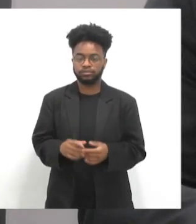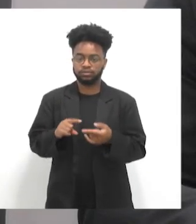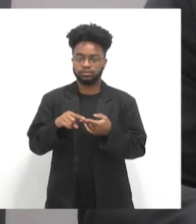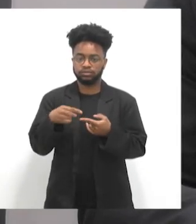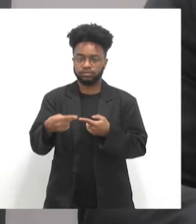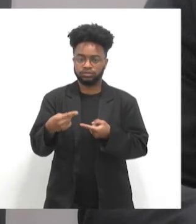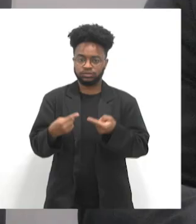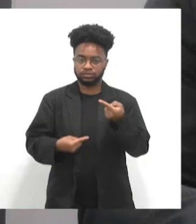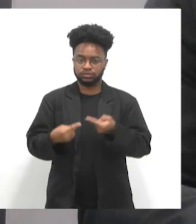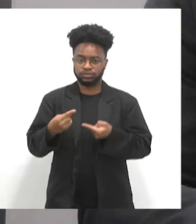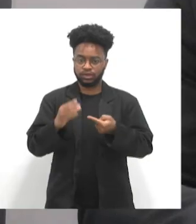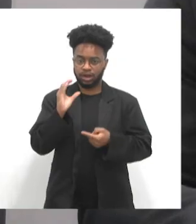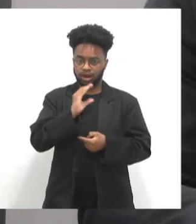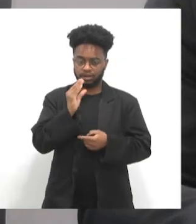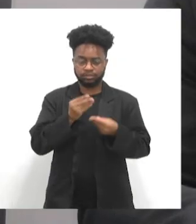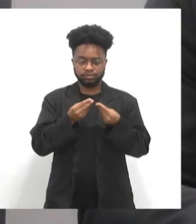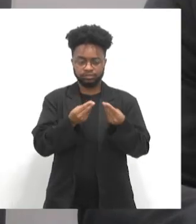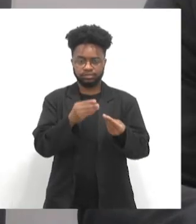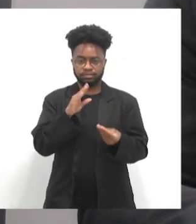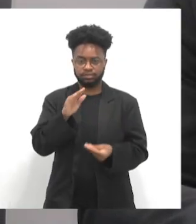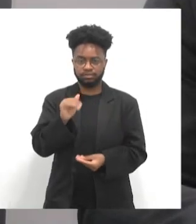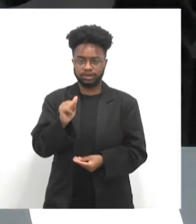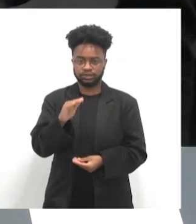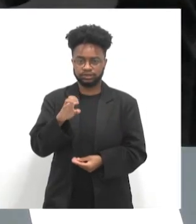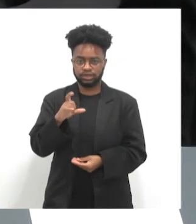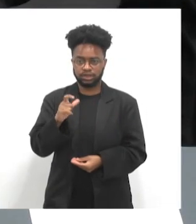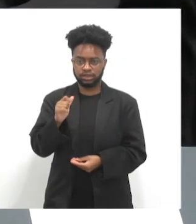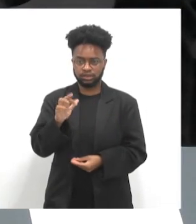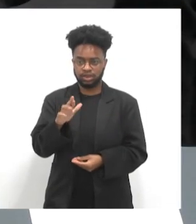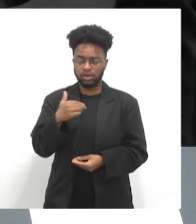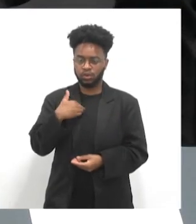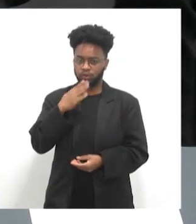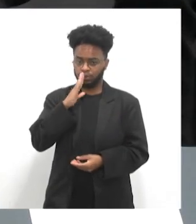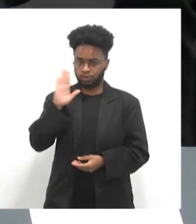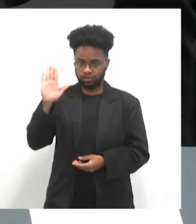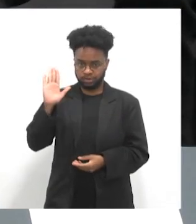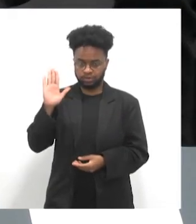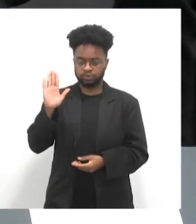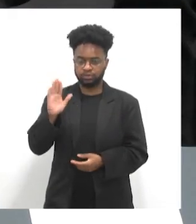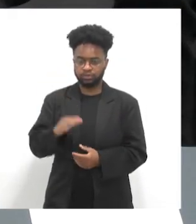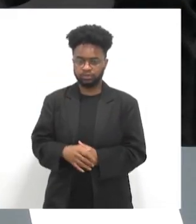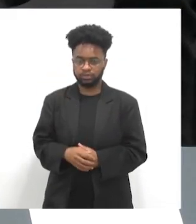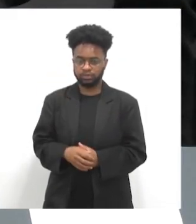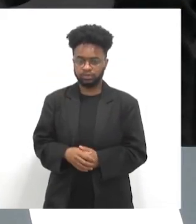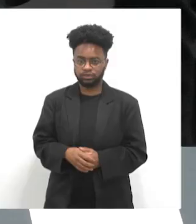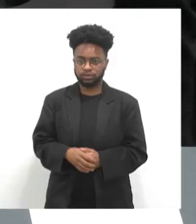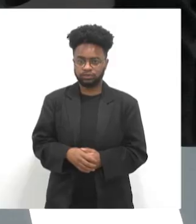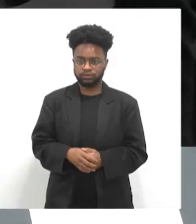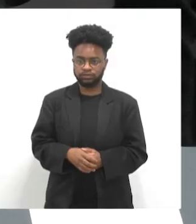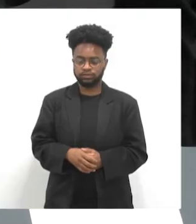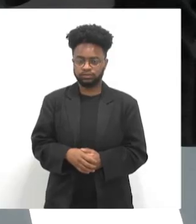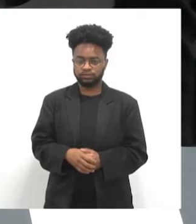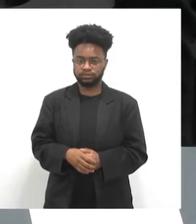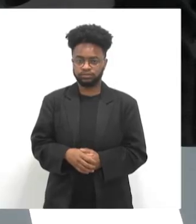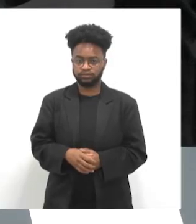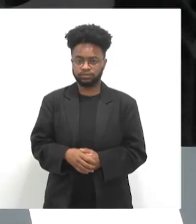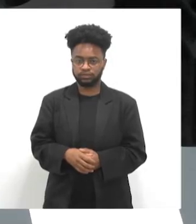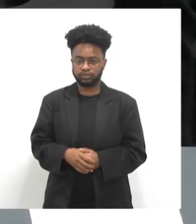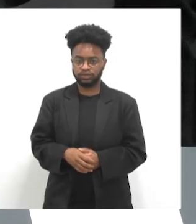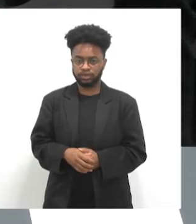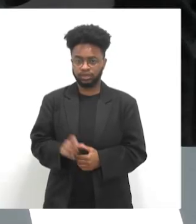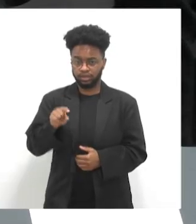discussão rapidamente para o presidente Rodrigo Bacelar. Eu prometo, senhor deputado Fred Pacheco, que na próxima